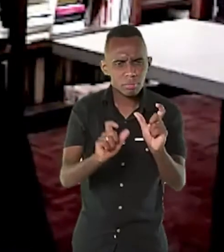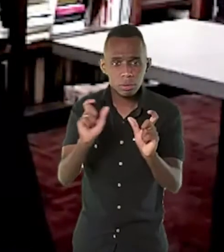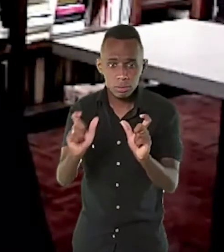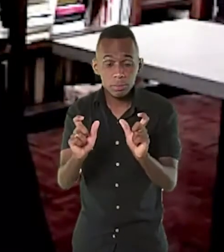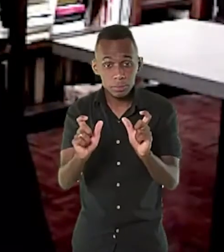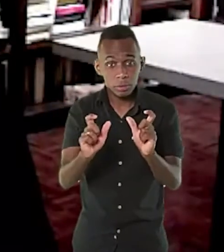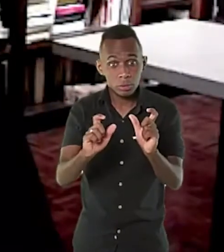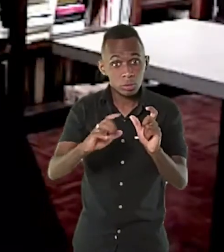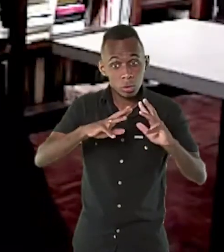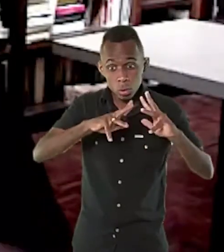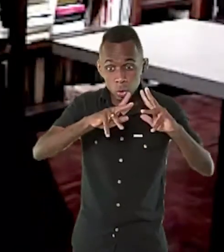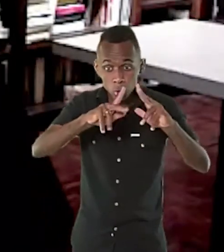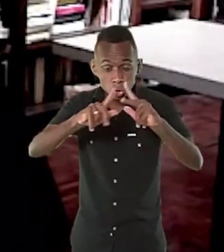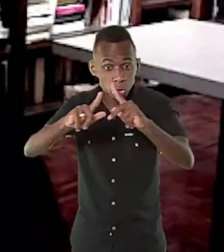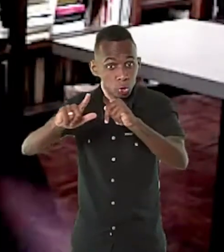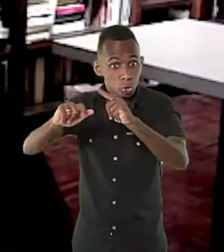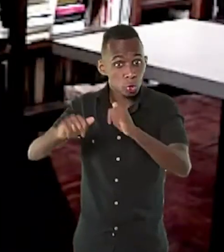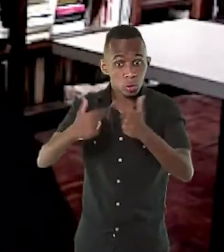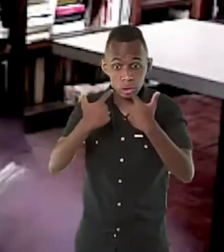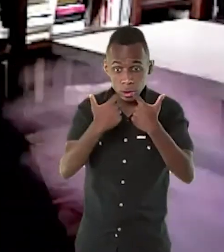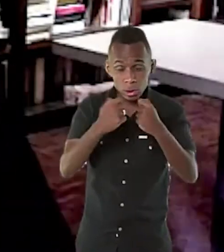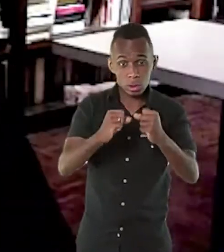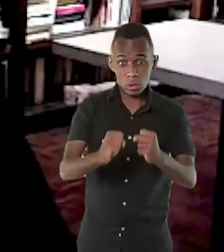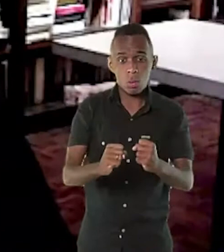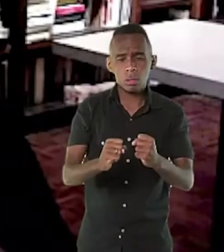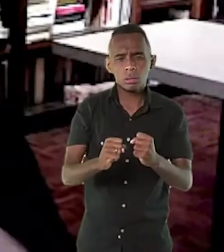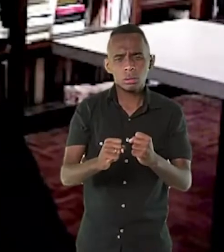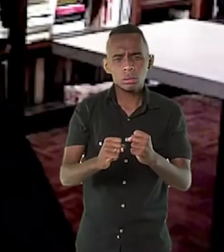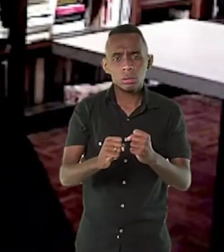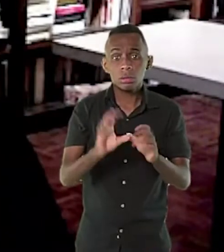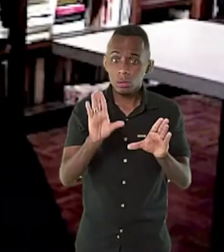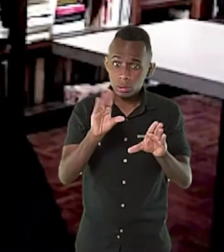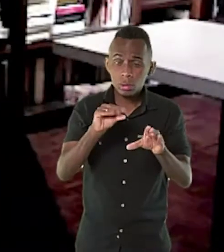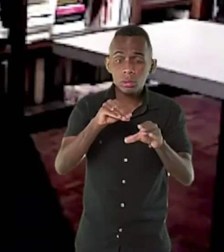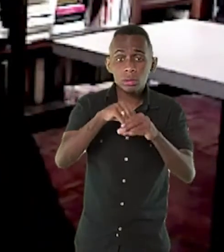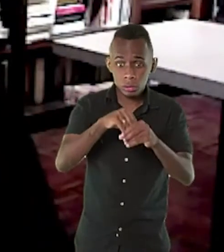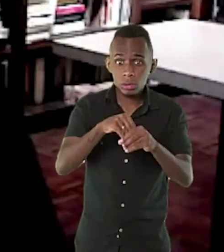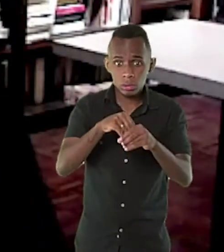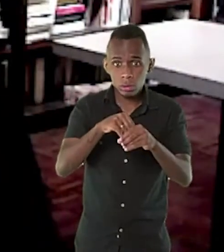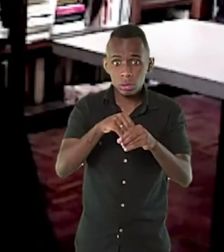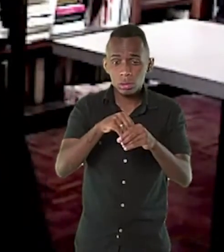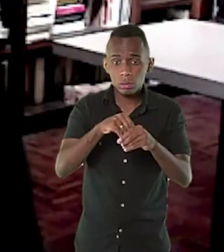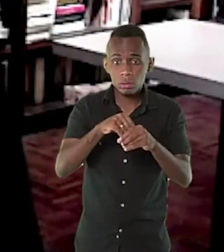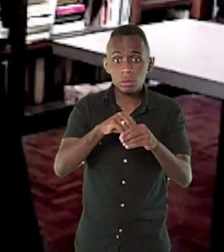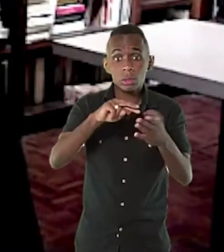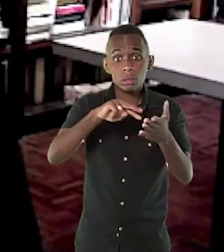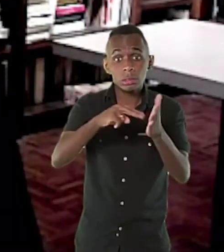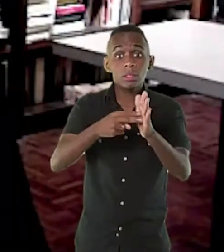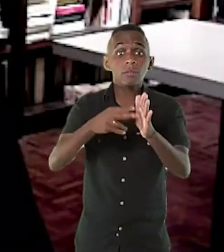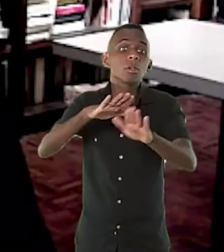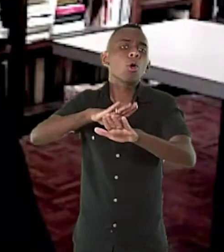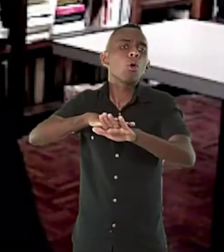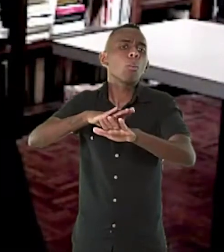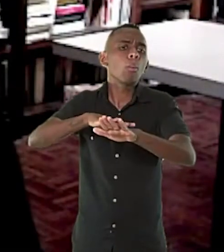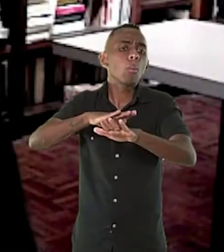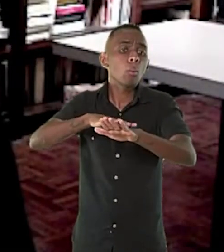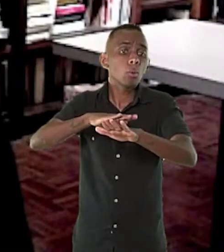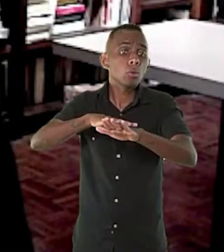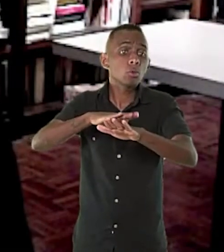todas essas linguagens estão ali como parte